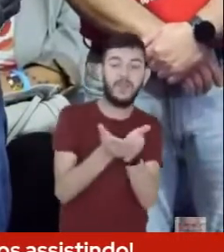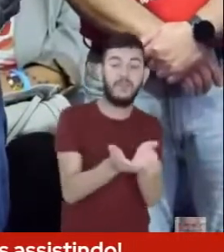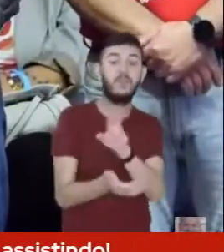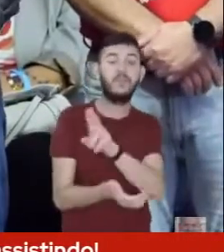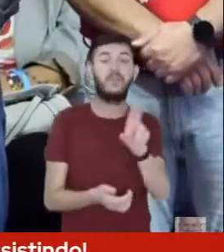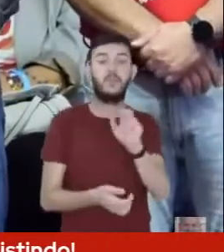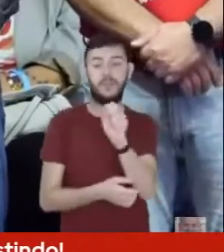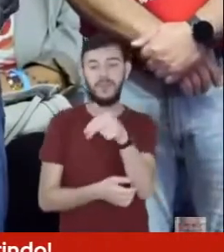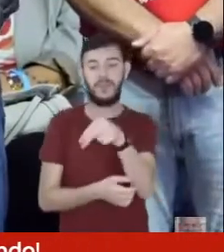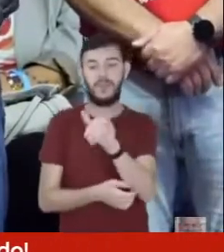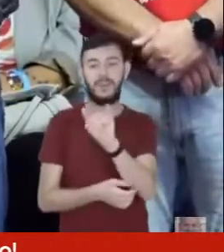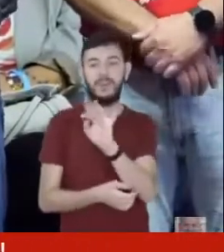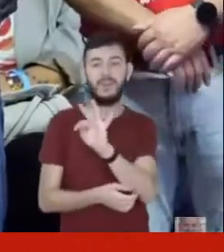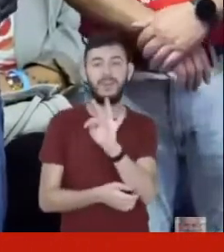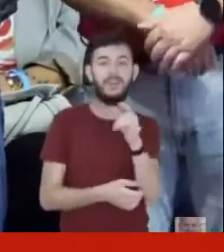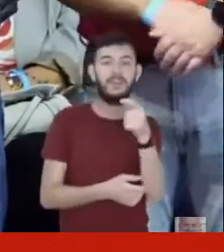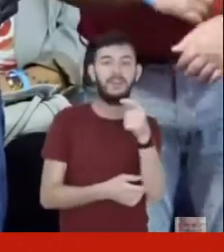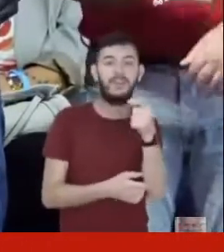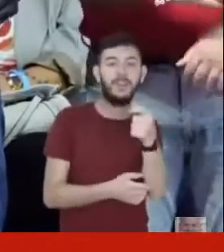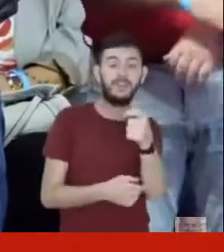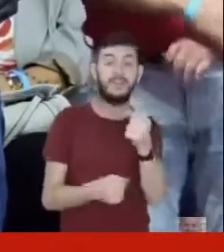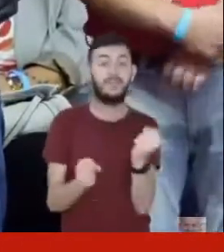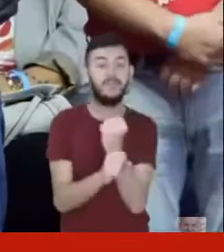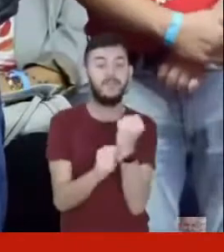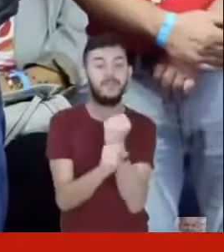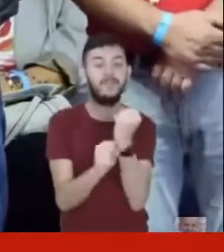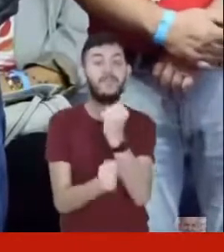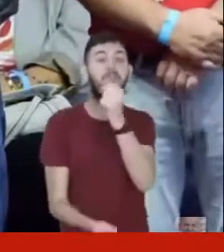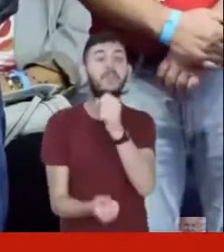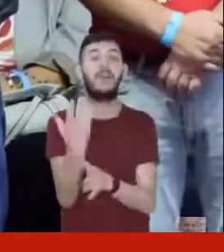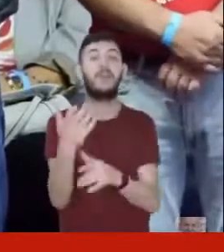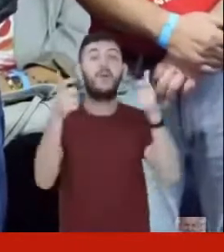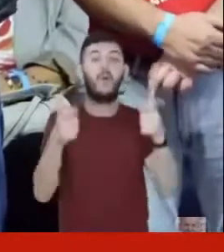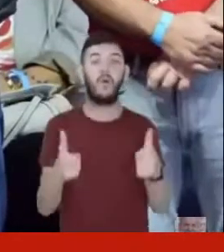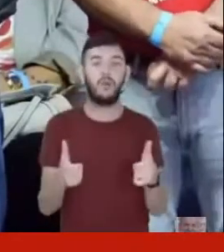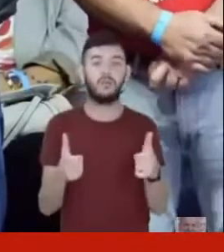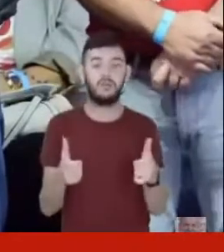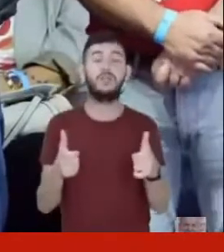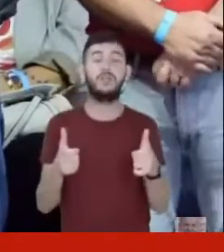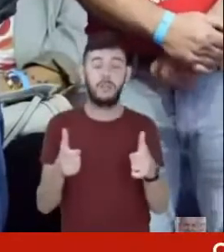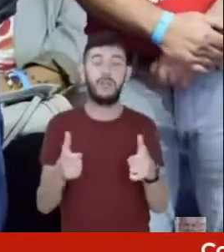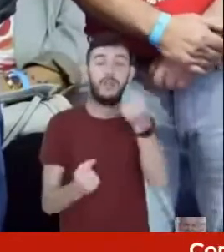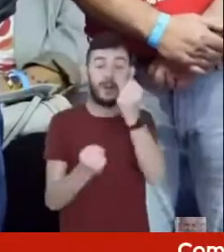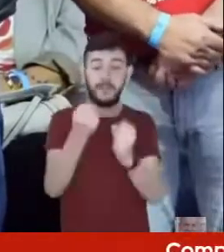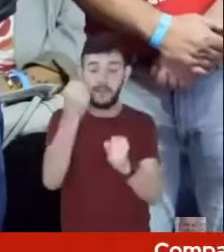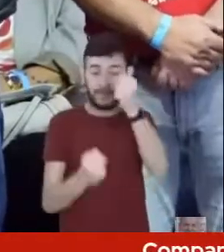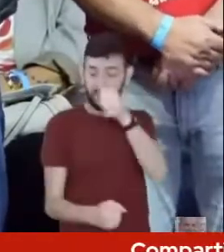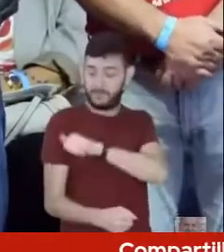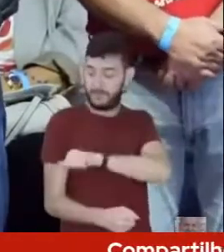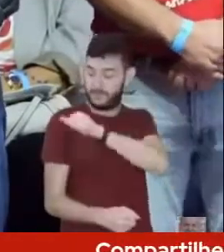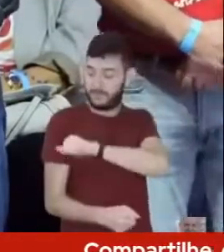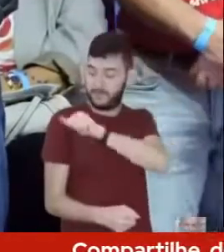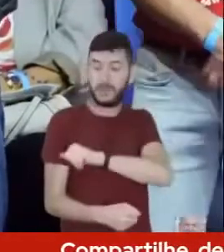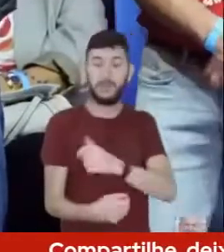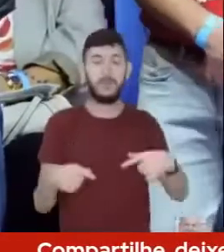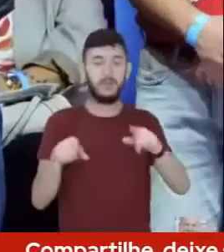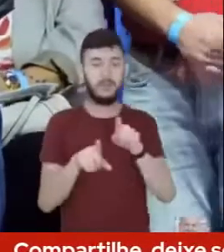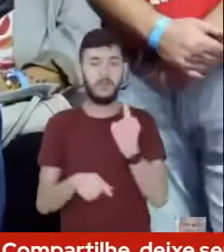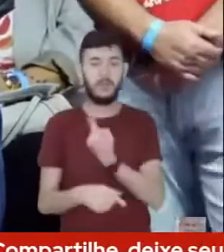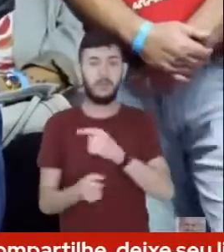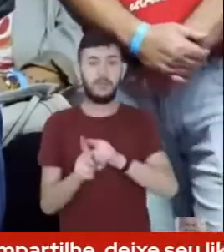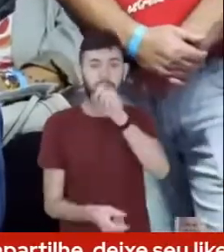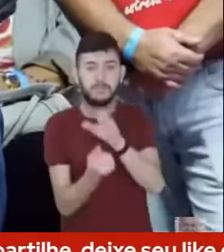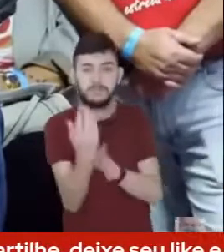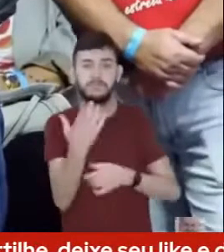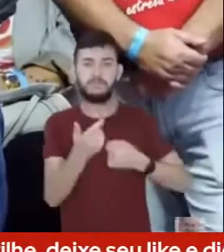tínhamos geração de emprego, geração de renda no nosso país a partir dessa grande mola propulsora que era